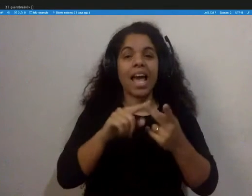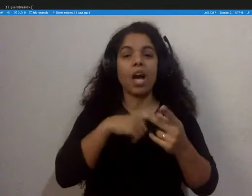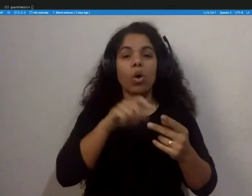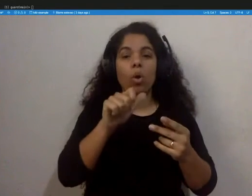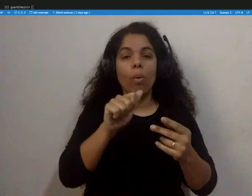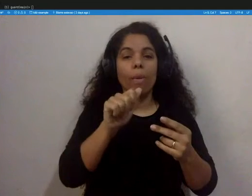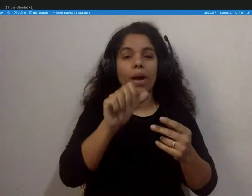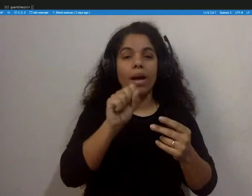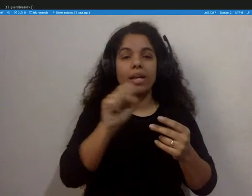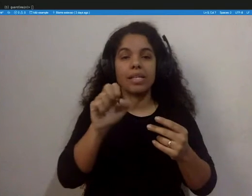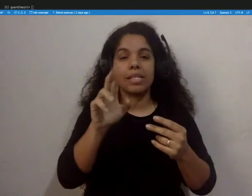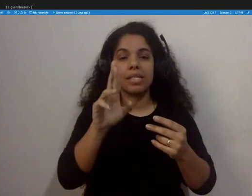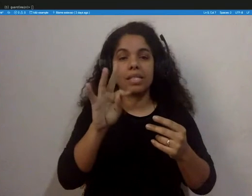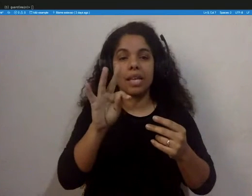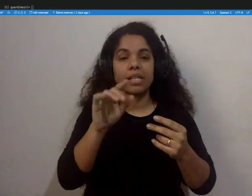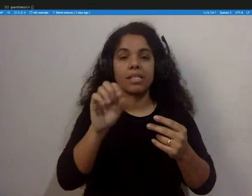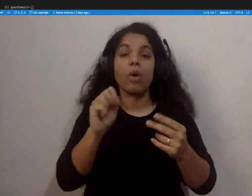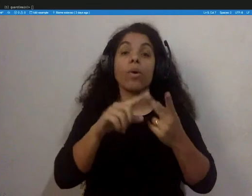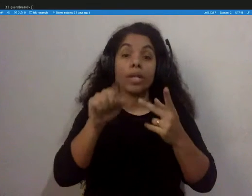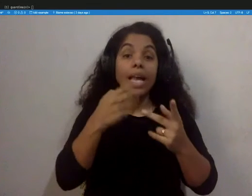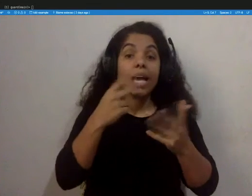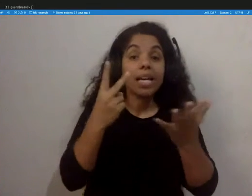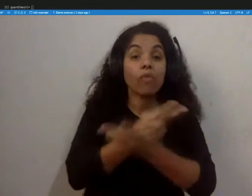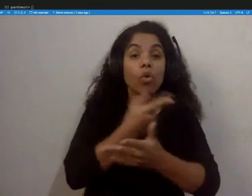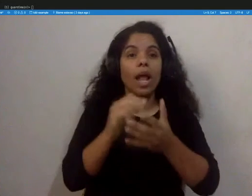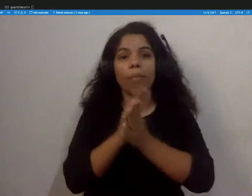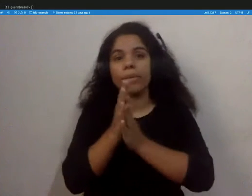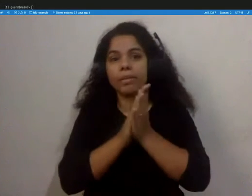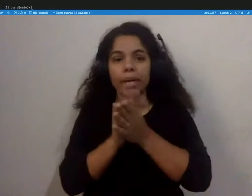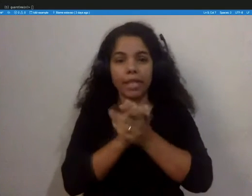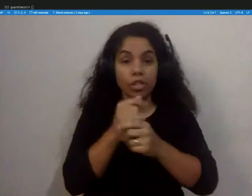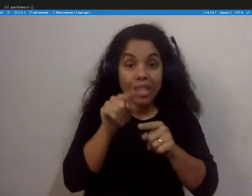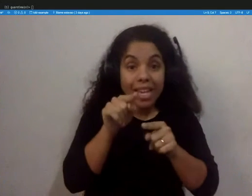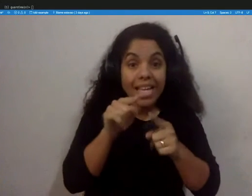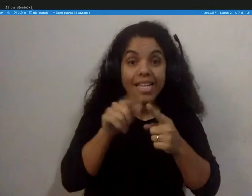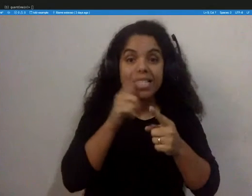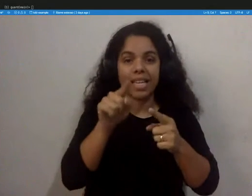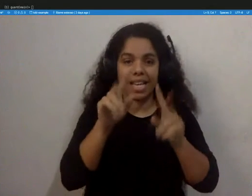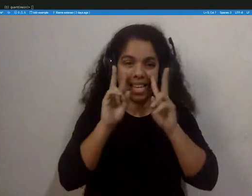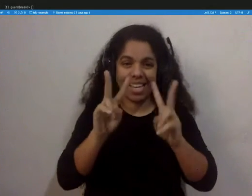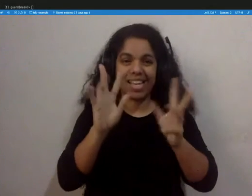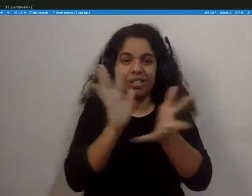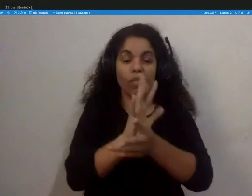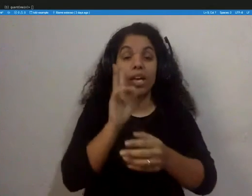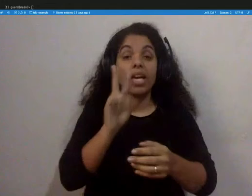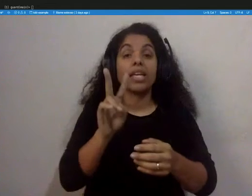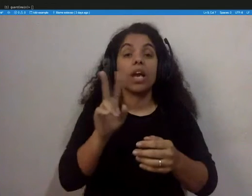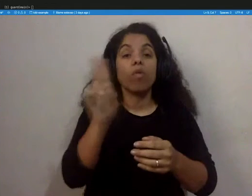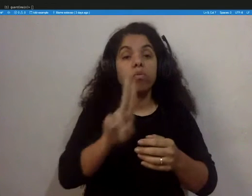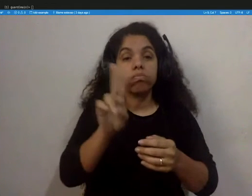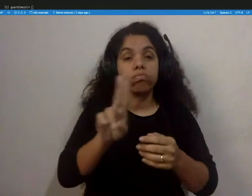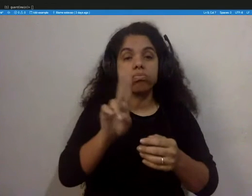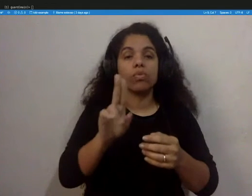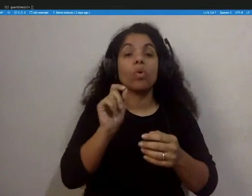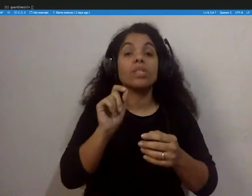eu vou criar uma expectativa. Nesse caso aqui, vocês vão reparar que eu vou usar a